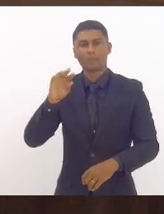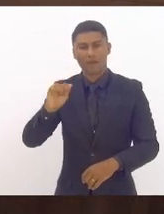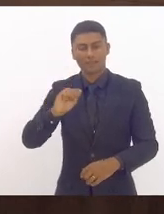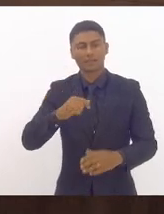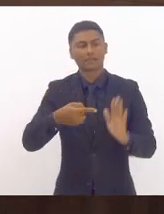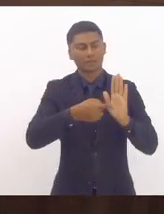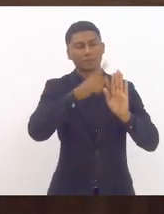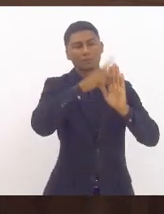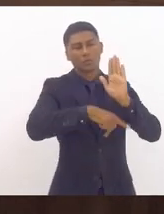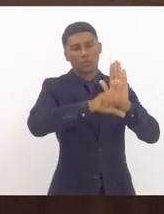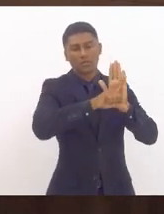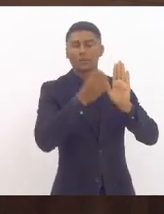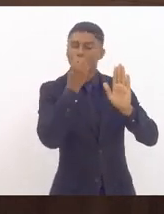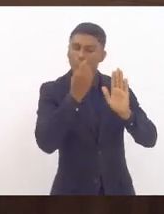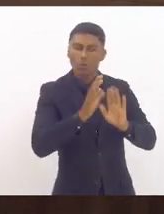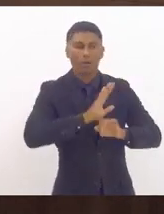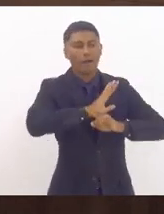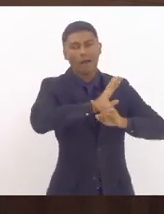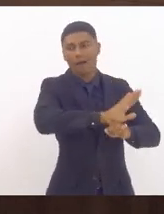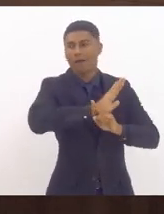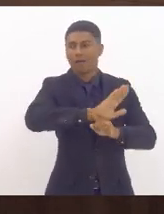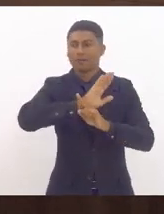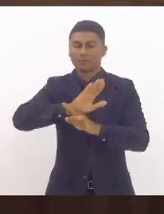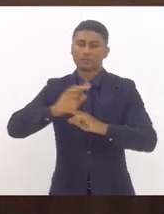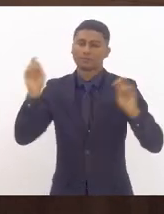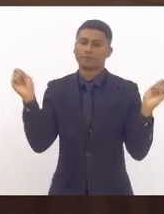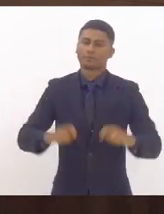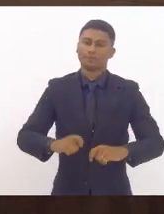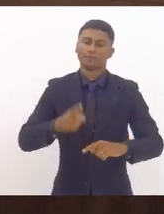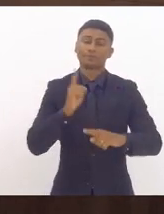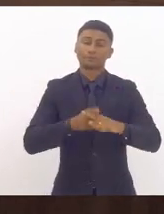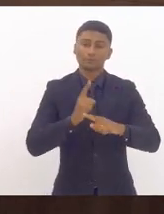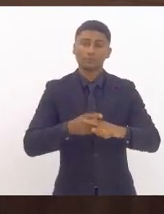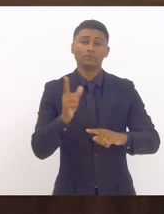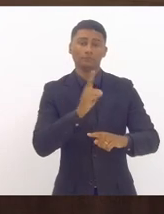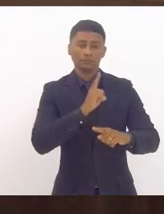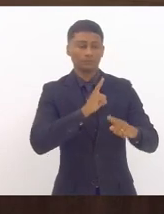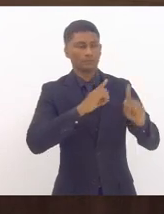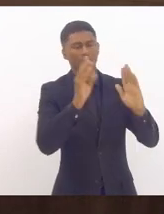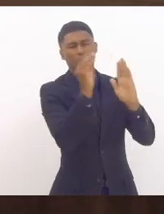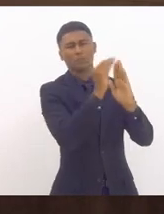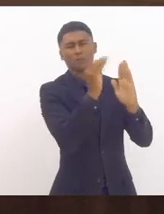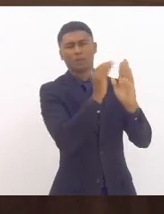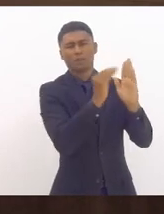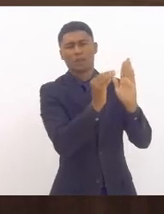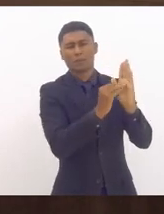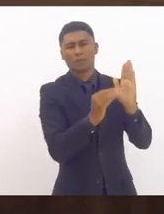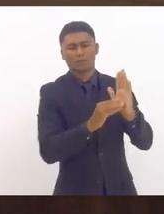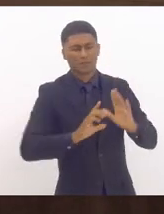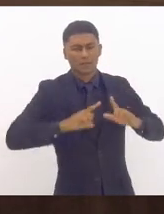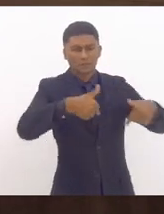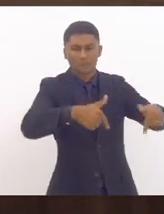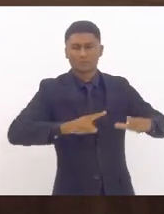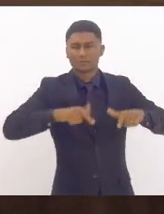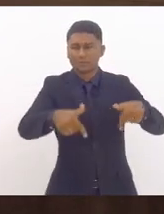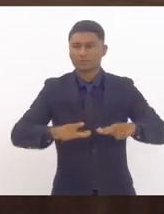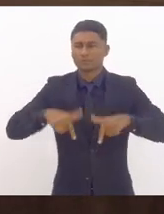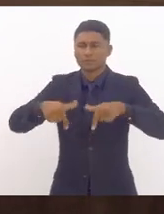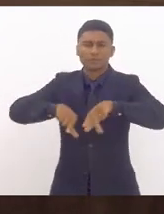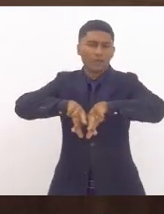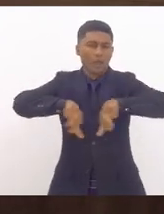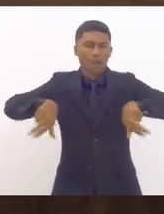presidente, positivamente, pois ele prevê uma gama de iniciativas que vão desde o